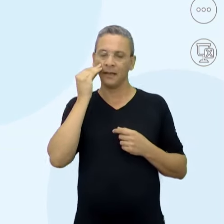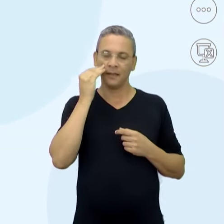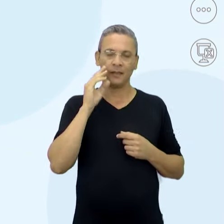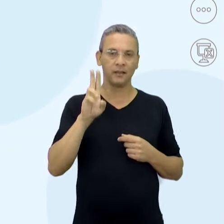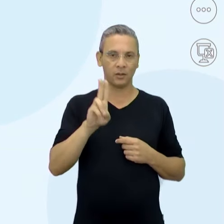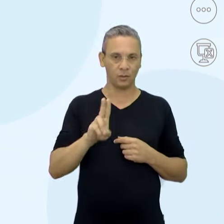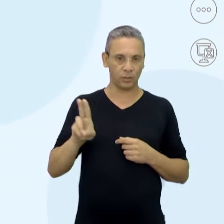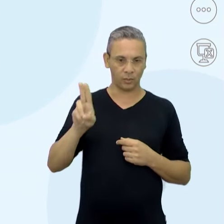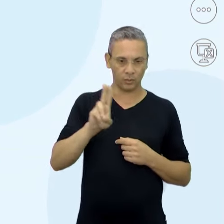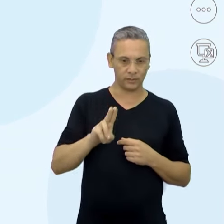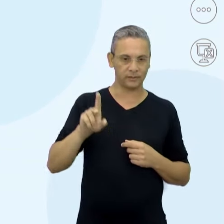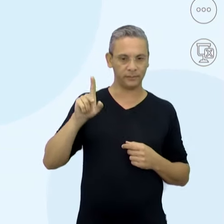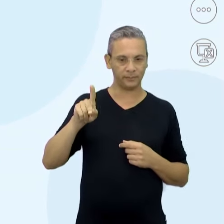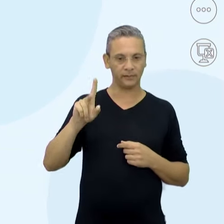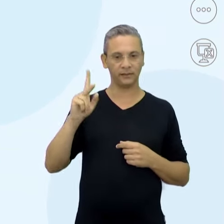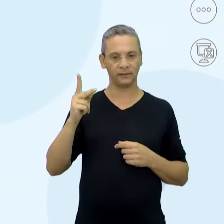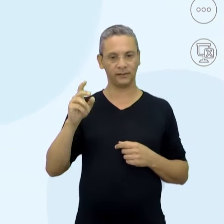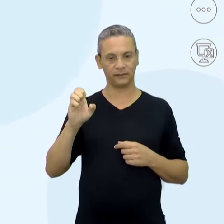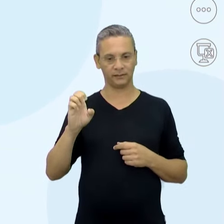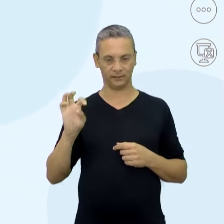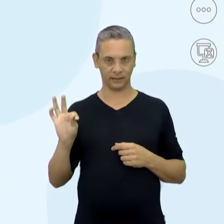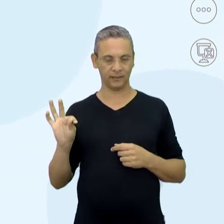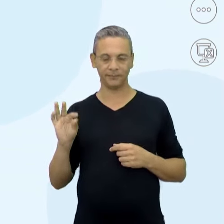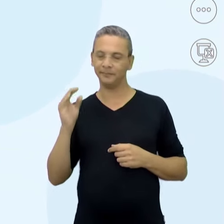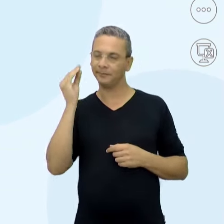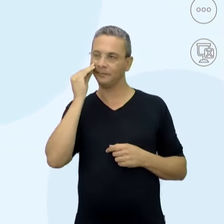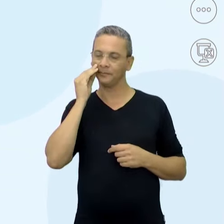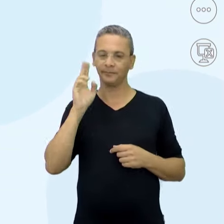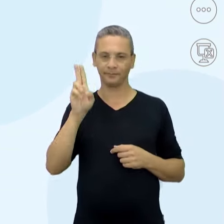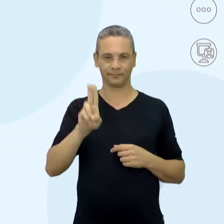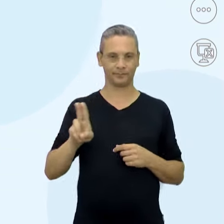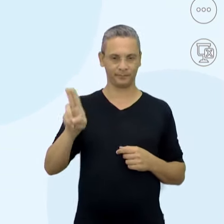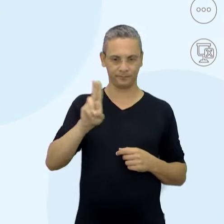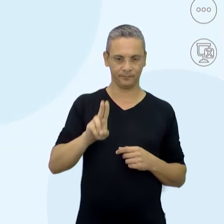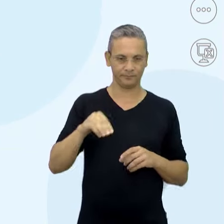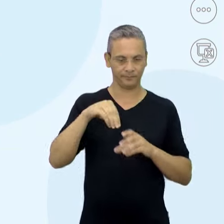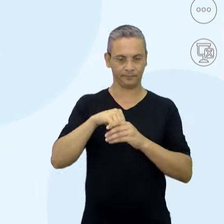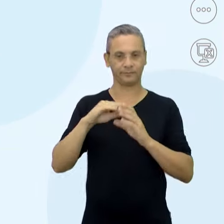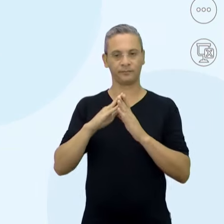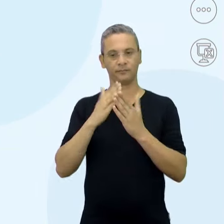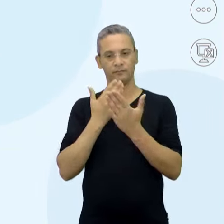do simulador FET, ó, na sua escola